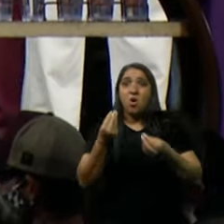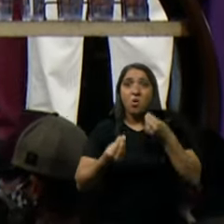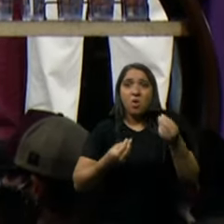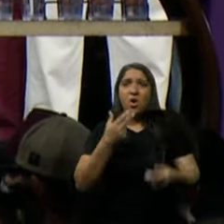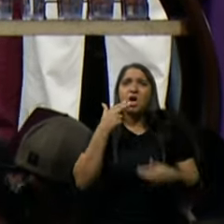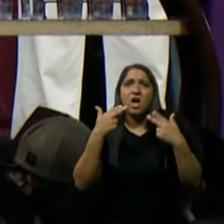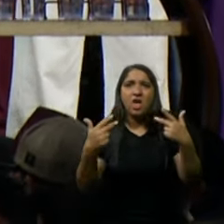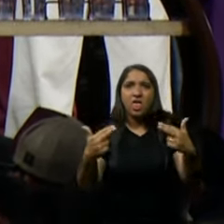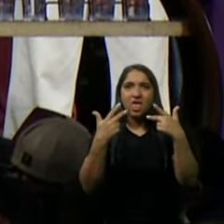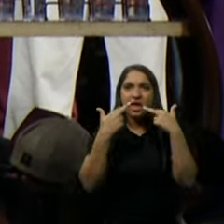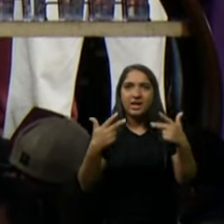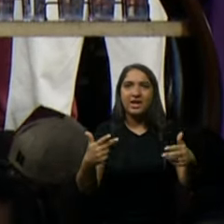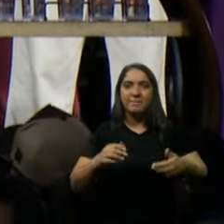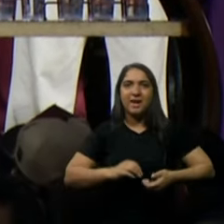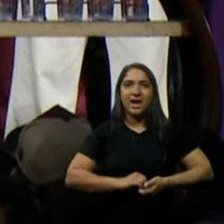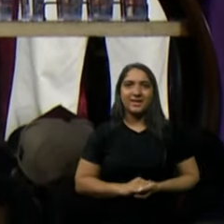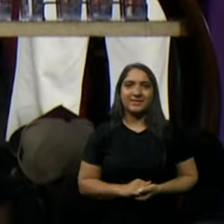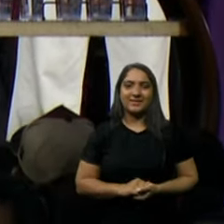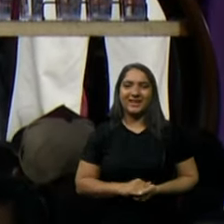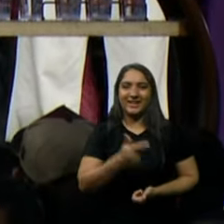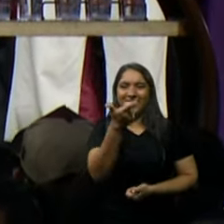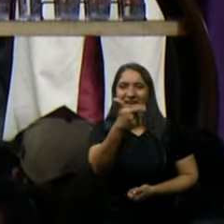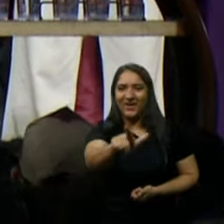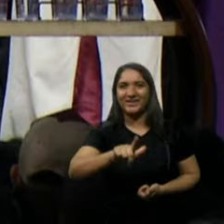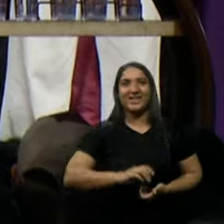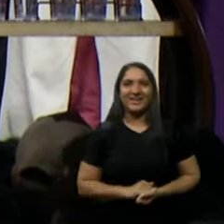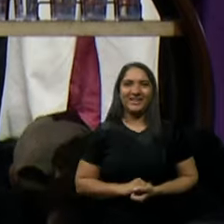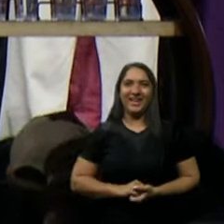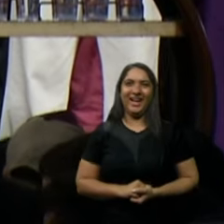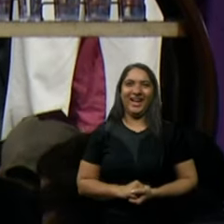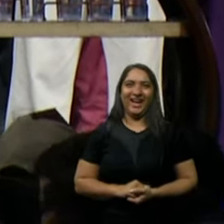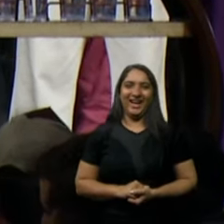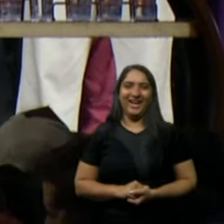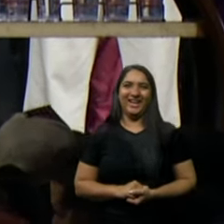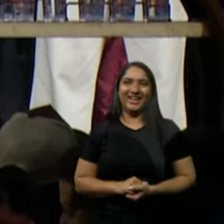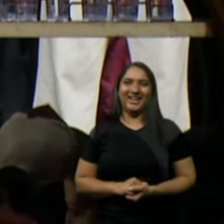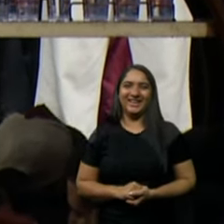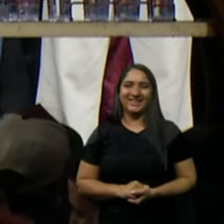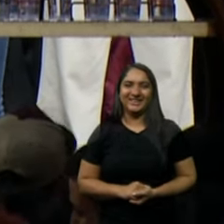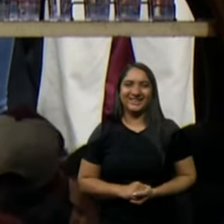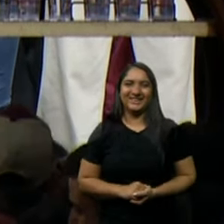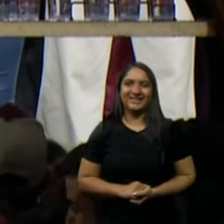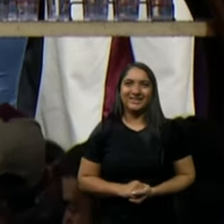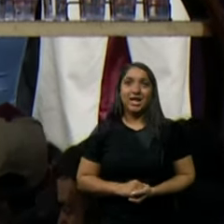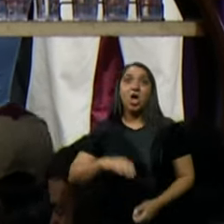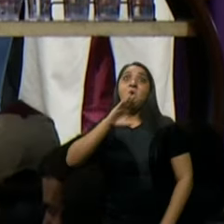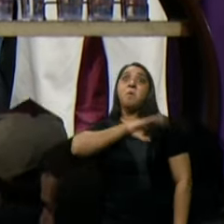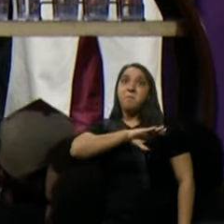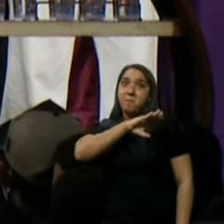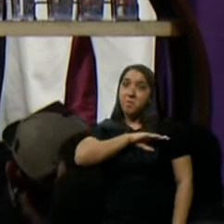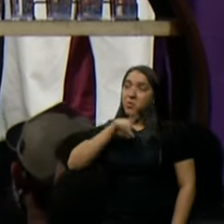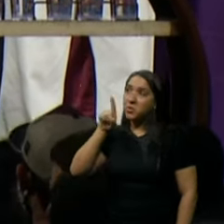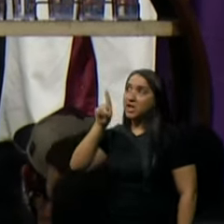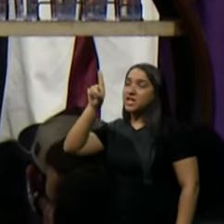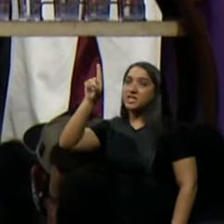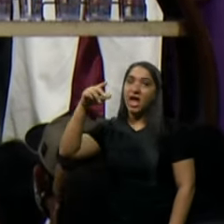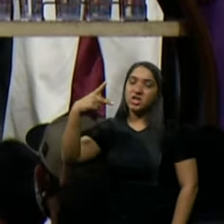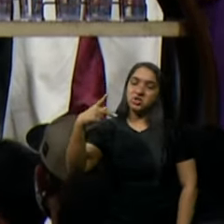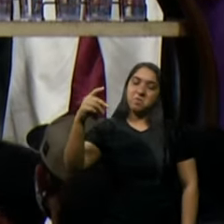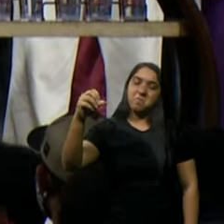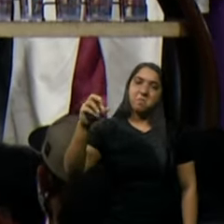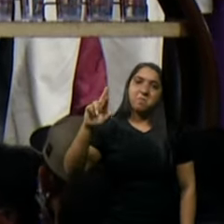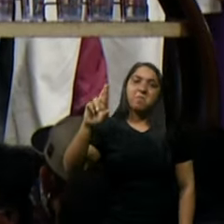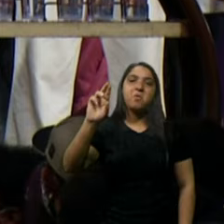que a gente não falou e que alguém aqui conhece Tem alguém em português de Portugal pode ser